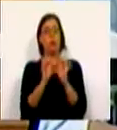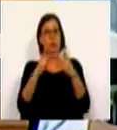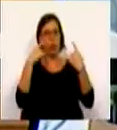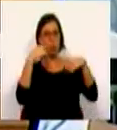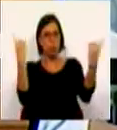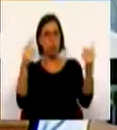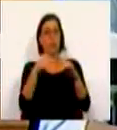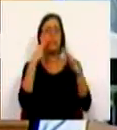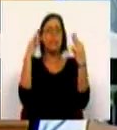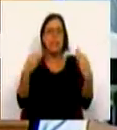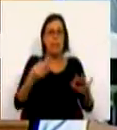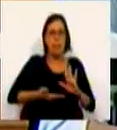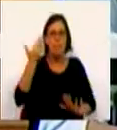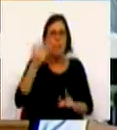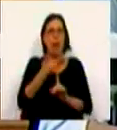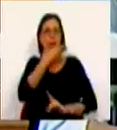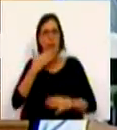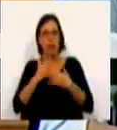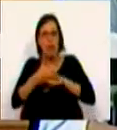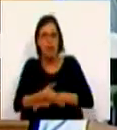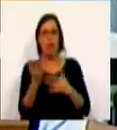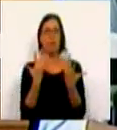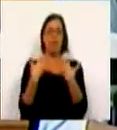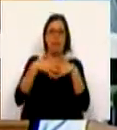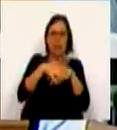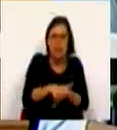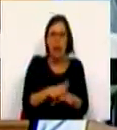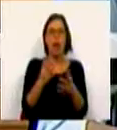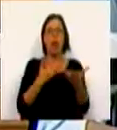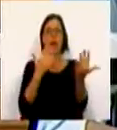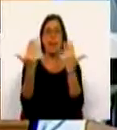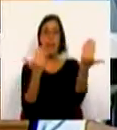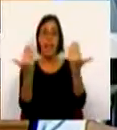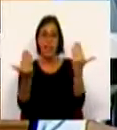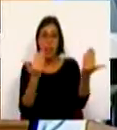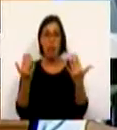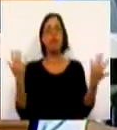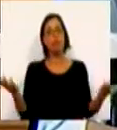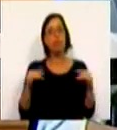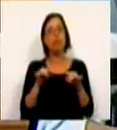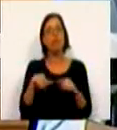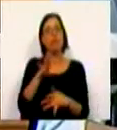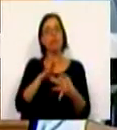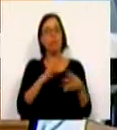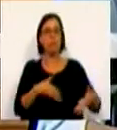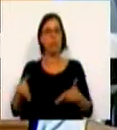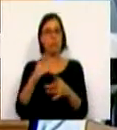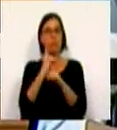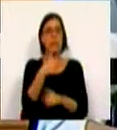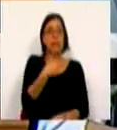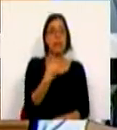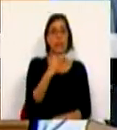que eles sejam mais simples, acessíveis, integrados, interativos. Por isso mesmo, no âmbito da Estratégia